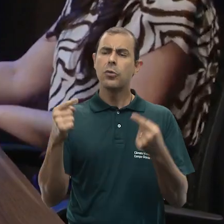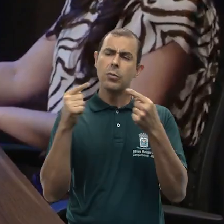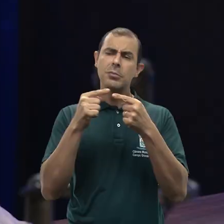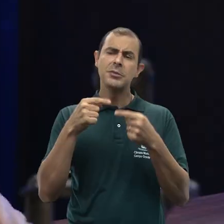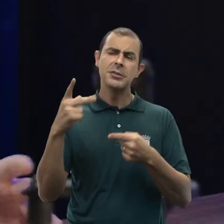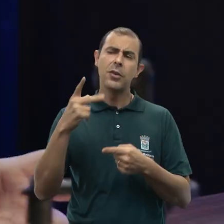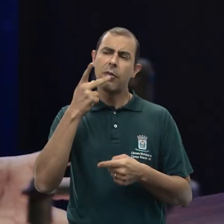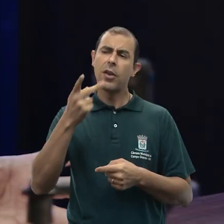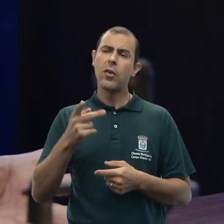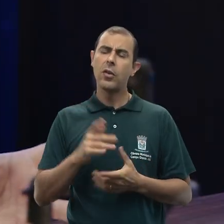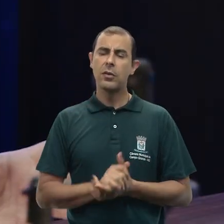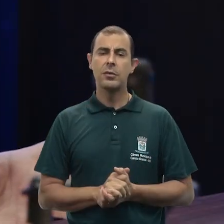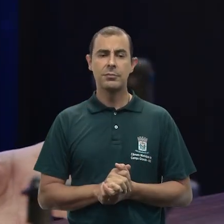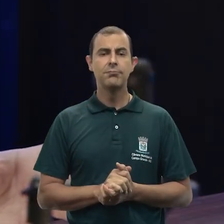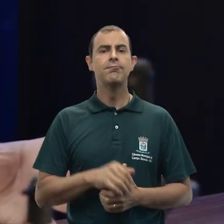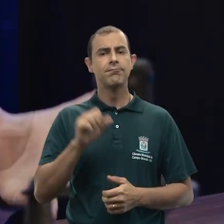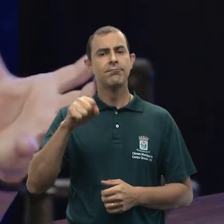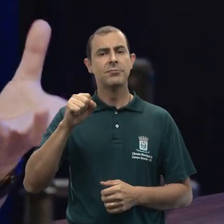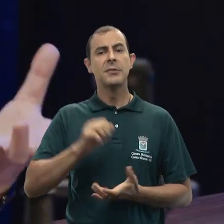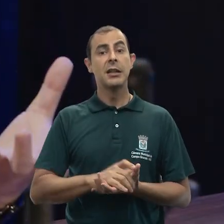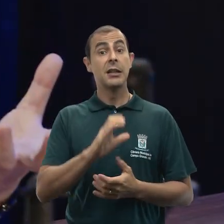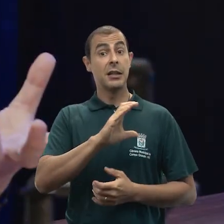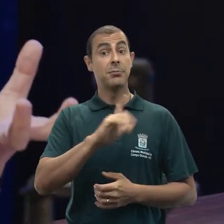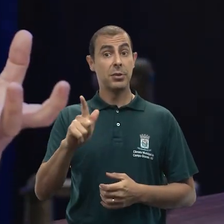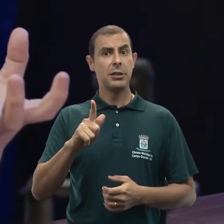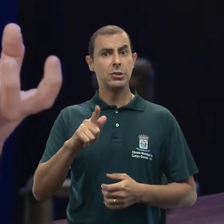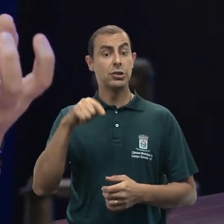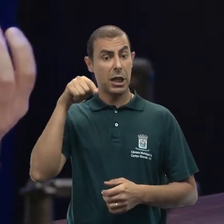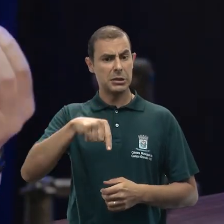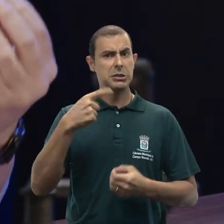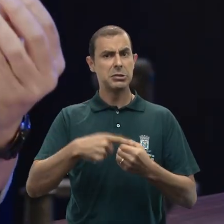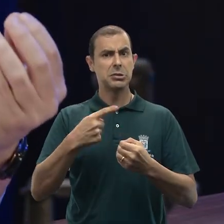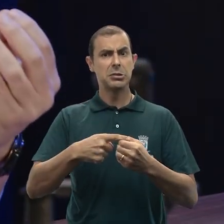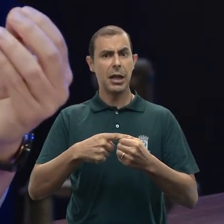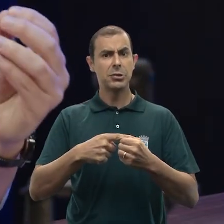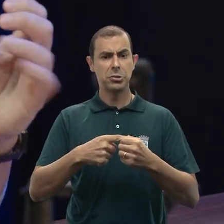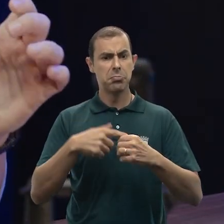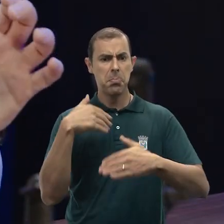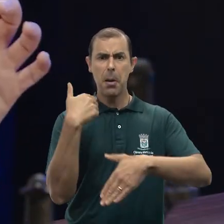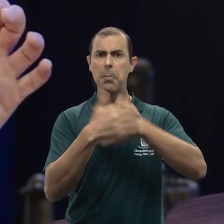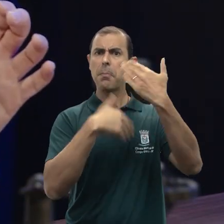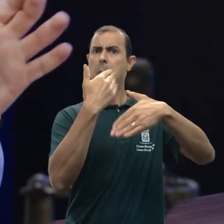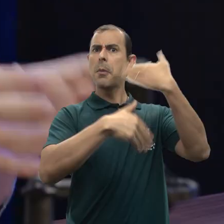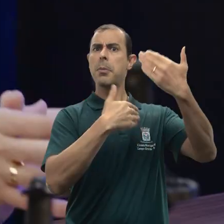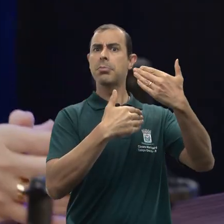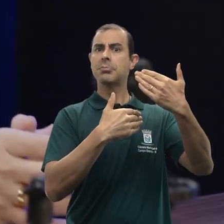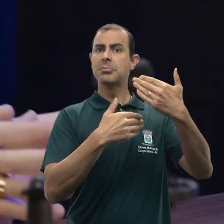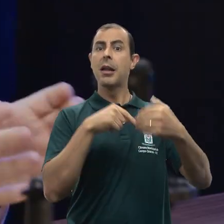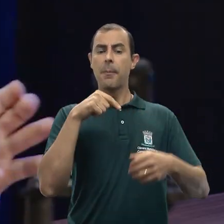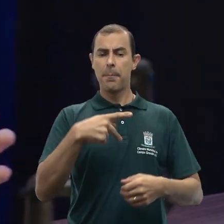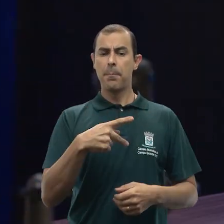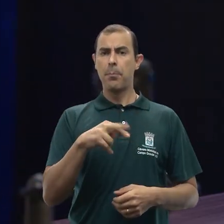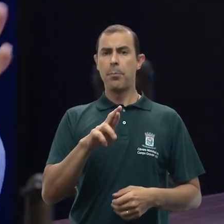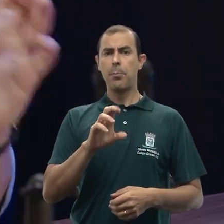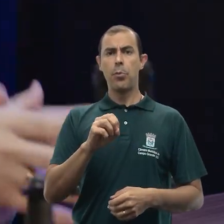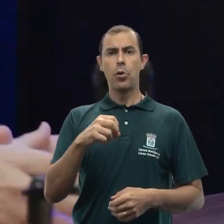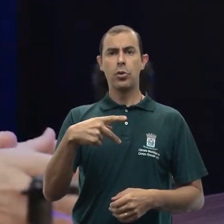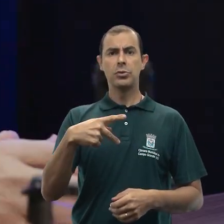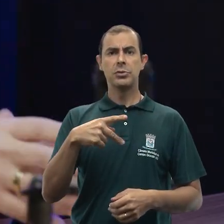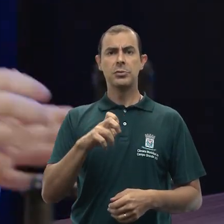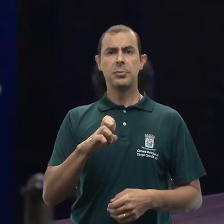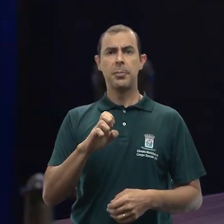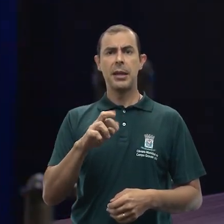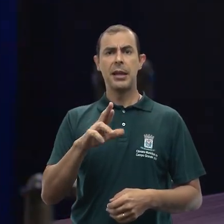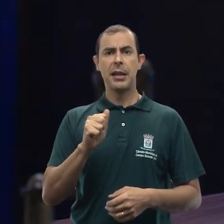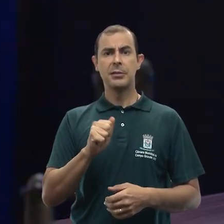defendendo. Campo Grande é uma cidade que ela é muito próspera, e essa prosperidade ela tem endereço. São alguns